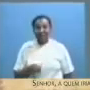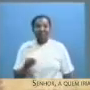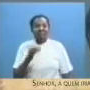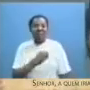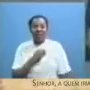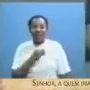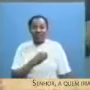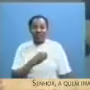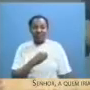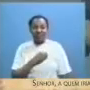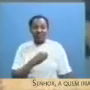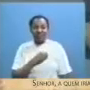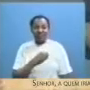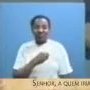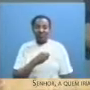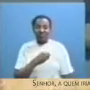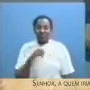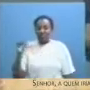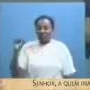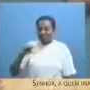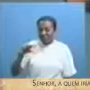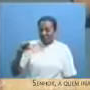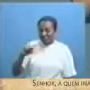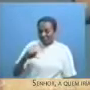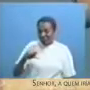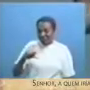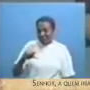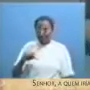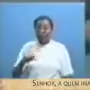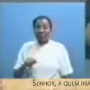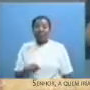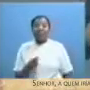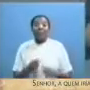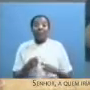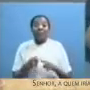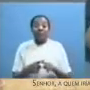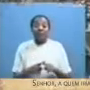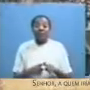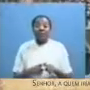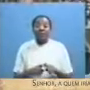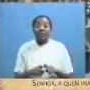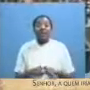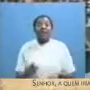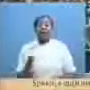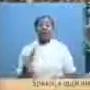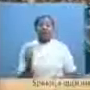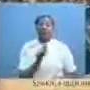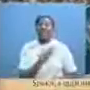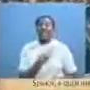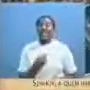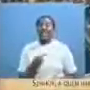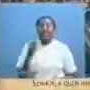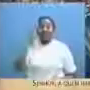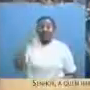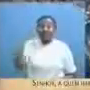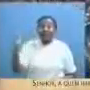Quando eu falava ali na tradução da Bíblia Ave Maria, imitai pois, esse pois é muito importante, porque